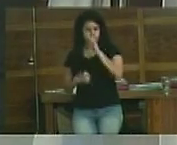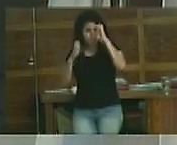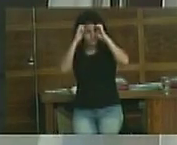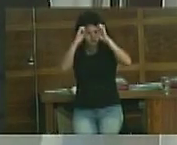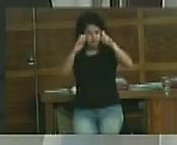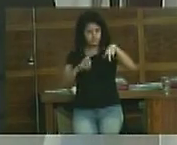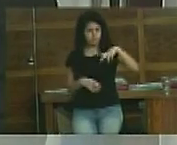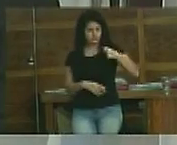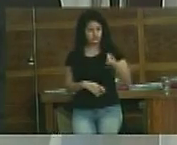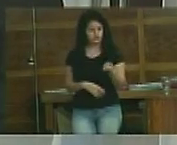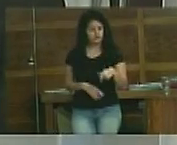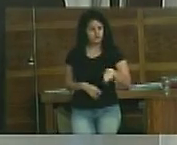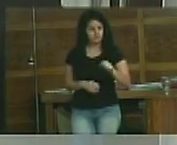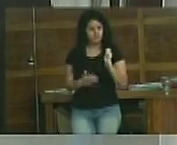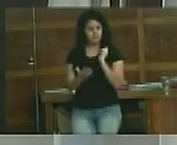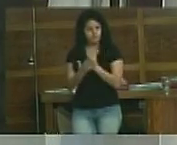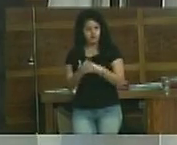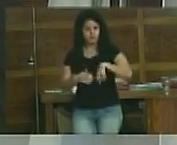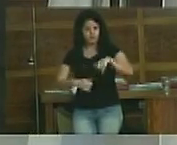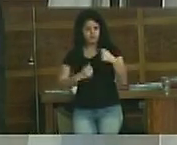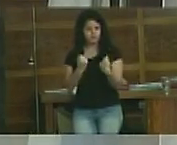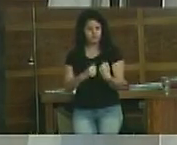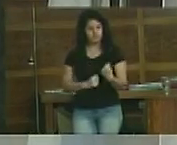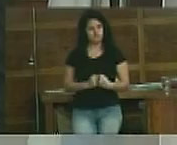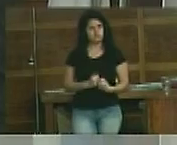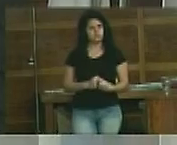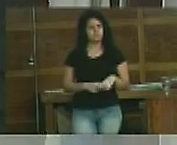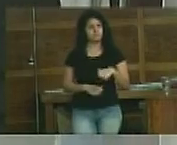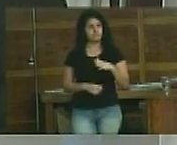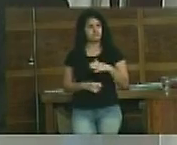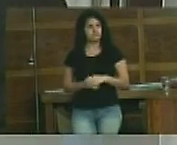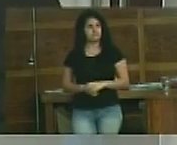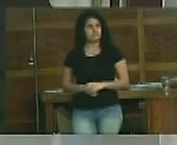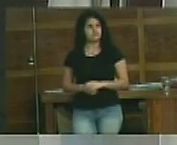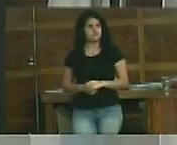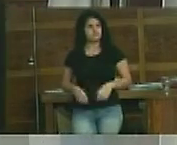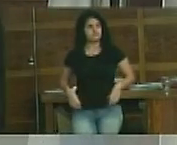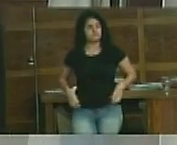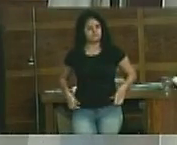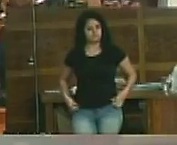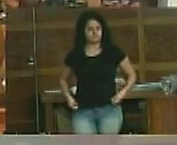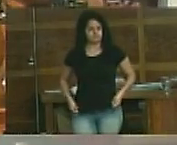os impostos pagos pelos veículos. Senhor presidente, são essas minhas considerações.